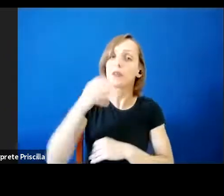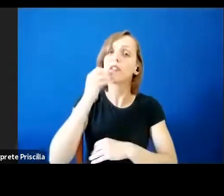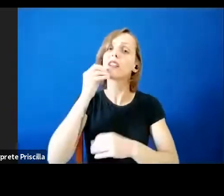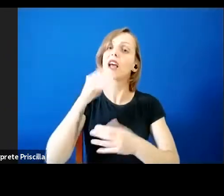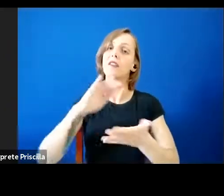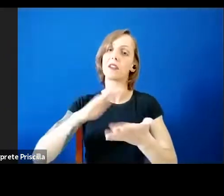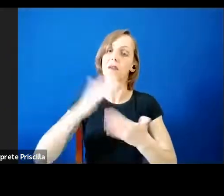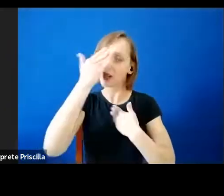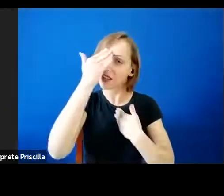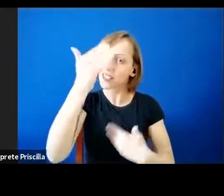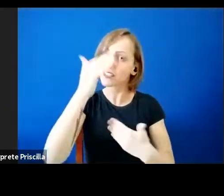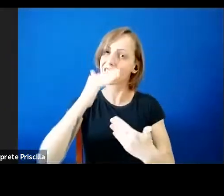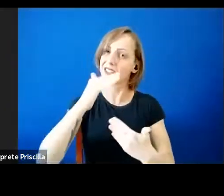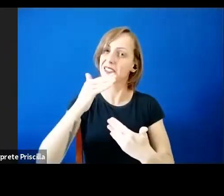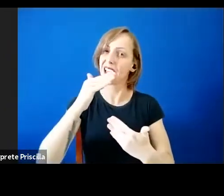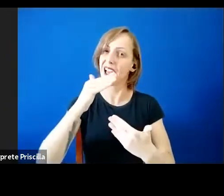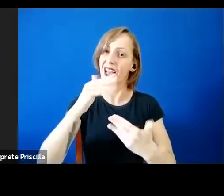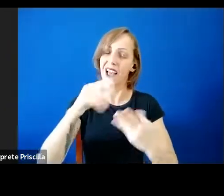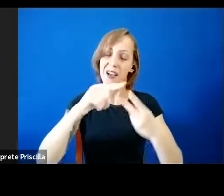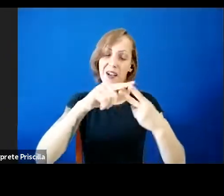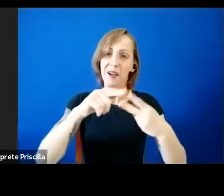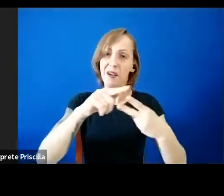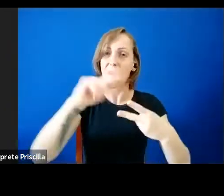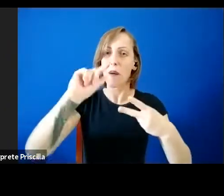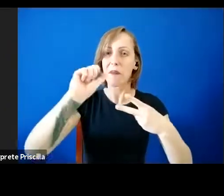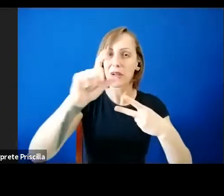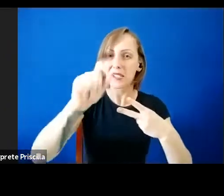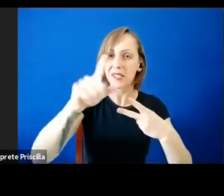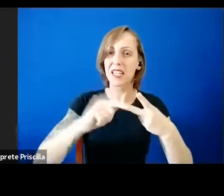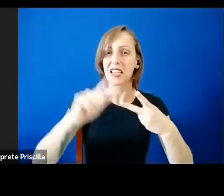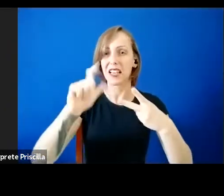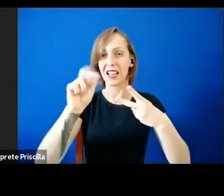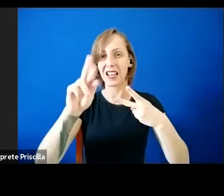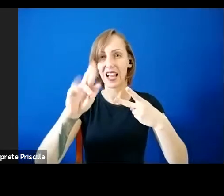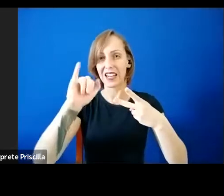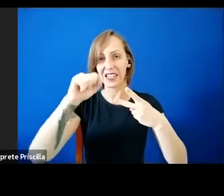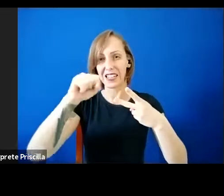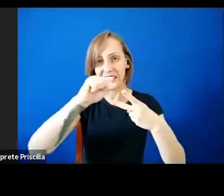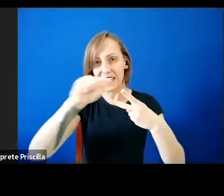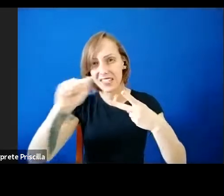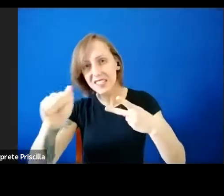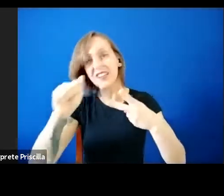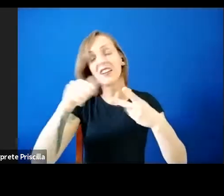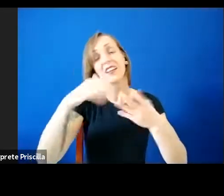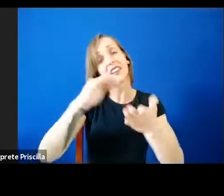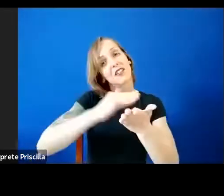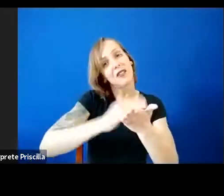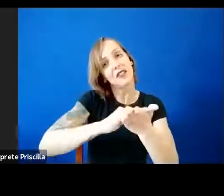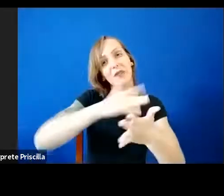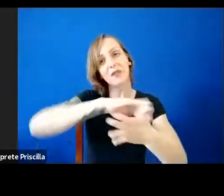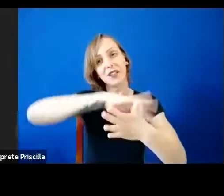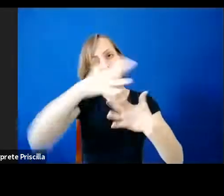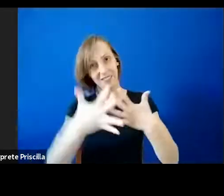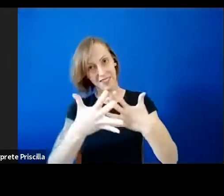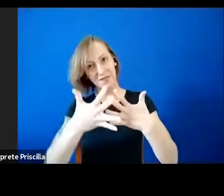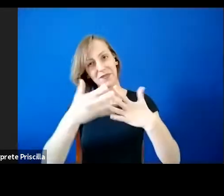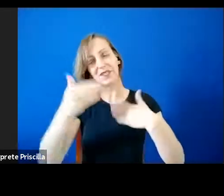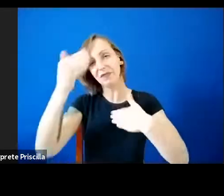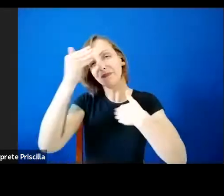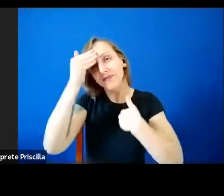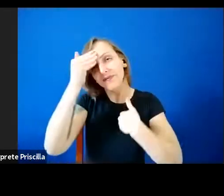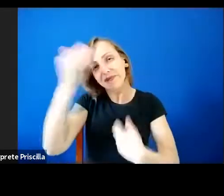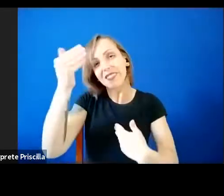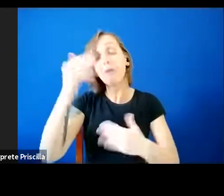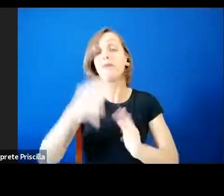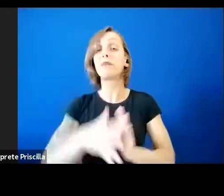mulheres construindo essa tenda Mundos de Mulheres. Eu vou ler um poema rapidinho aqui, que